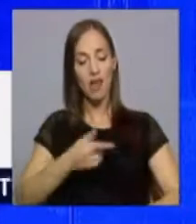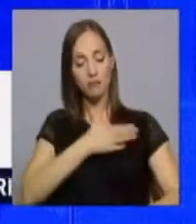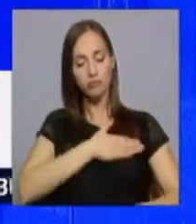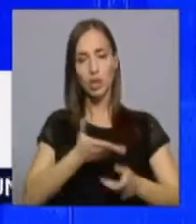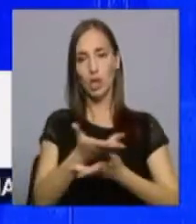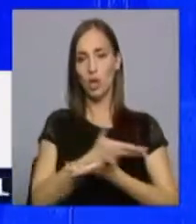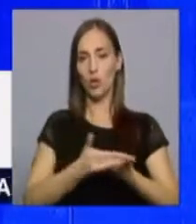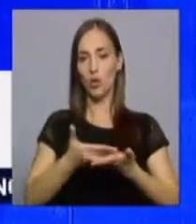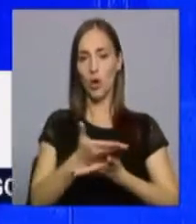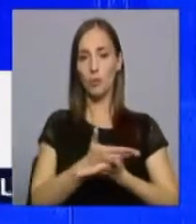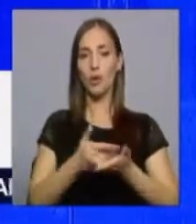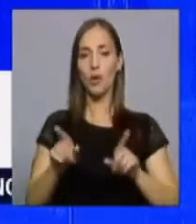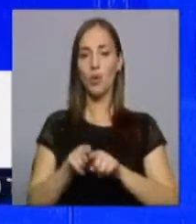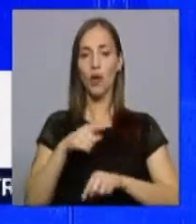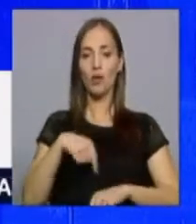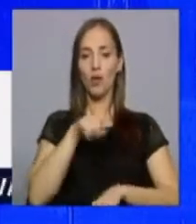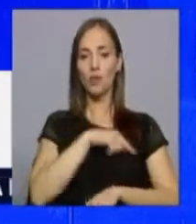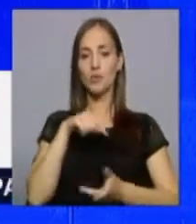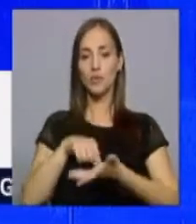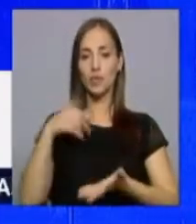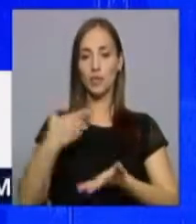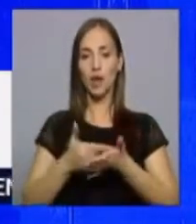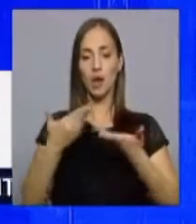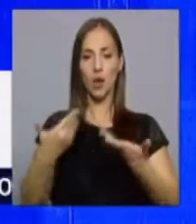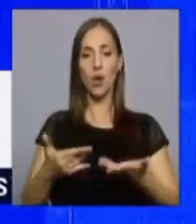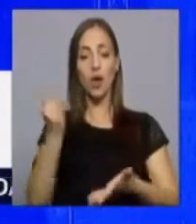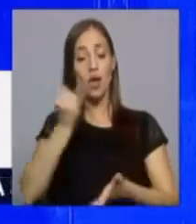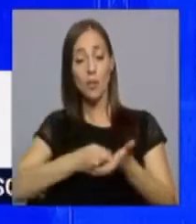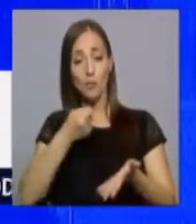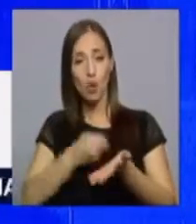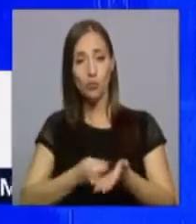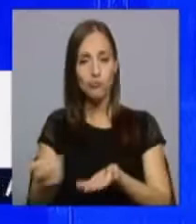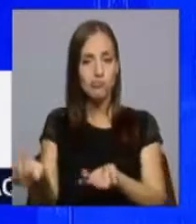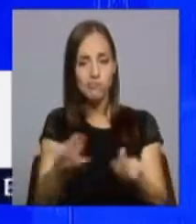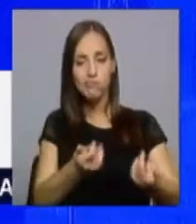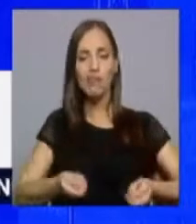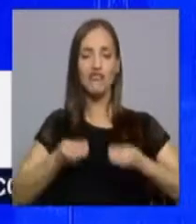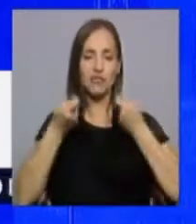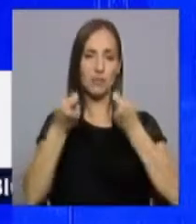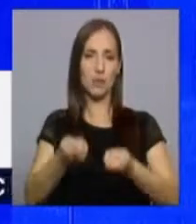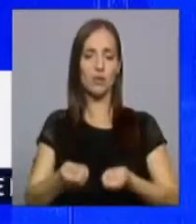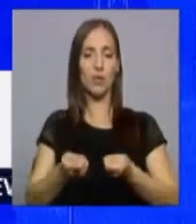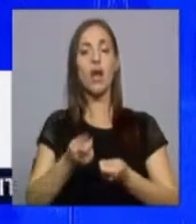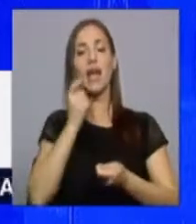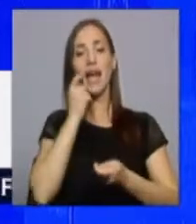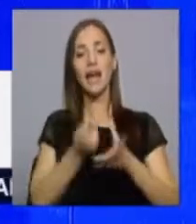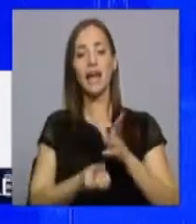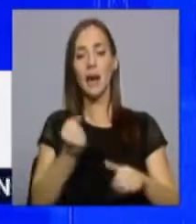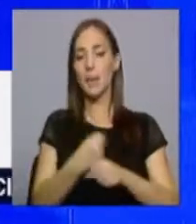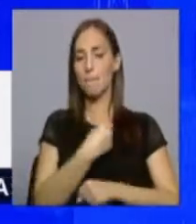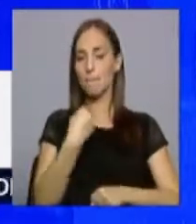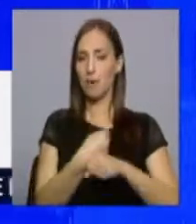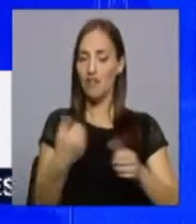como temos reivindicado. Uma política fiscal que atrai investimento, que favoreça quem cria emprego e gera